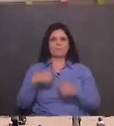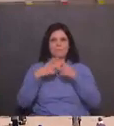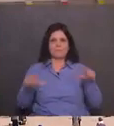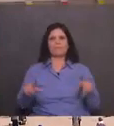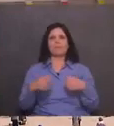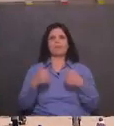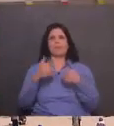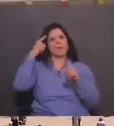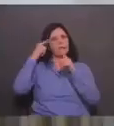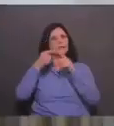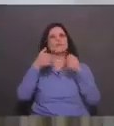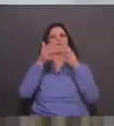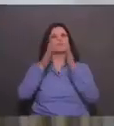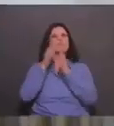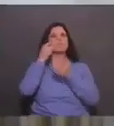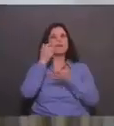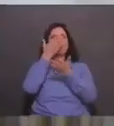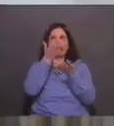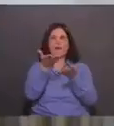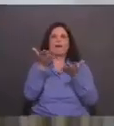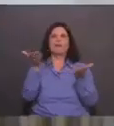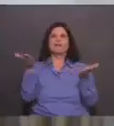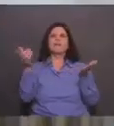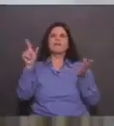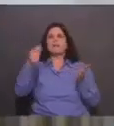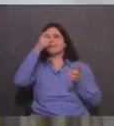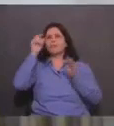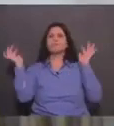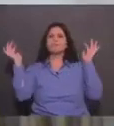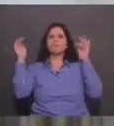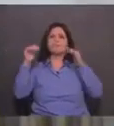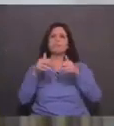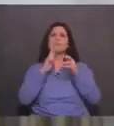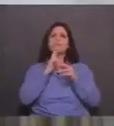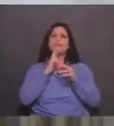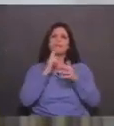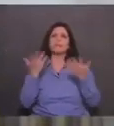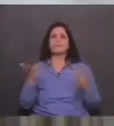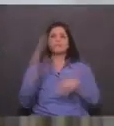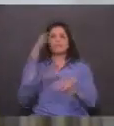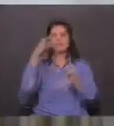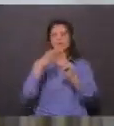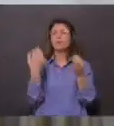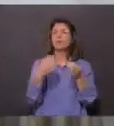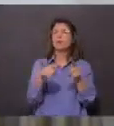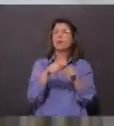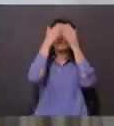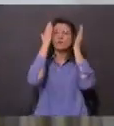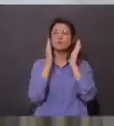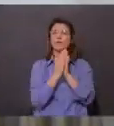Por todos nós aqui presentes e por todos os peregrinos de Fátima, para que, à imitação da Virgem